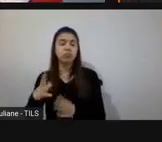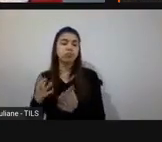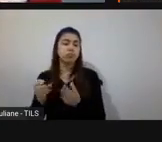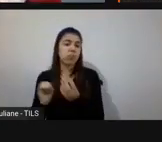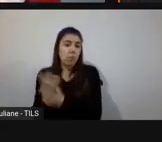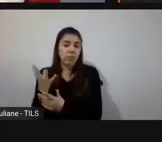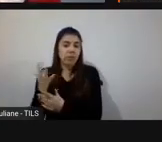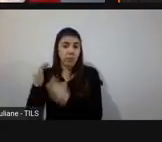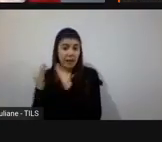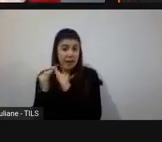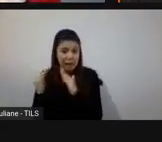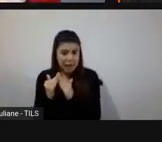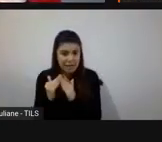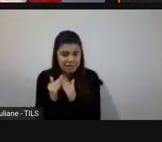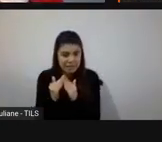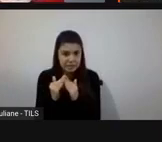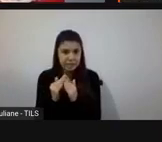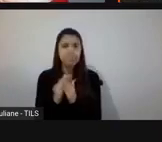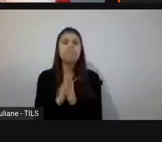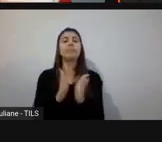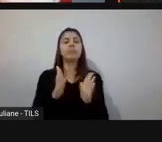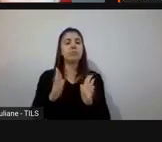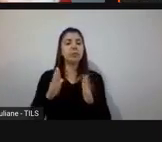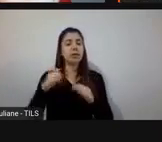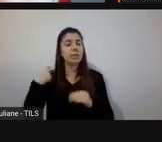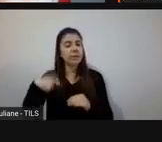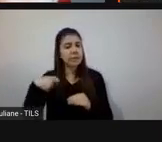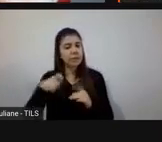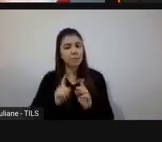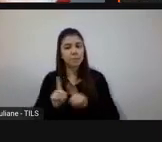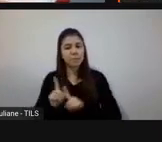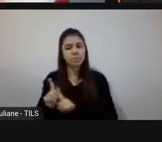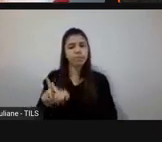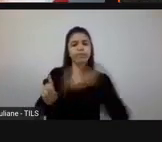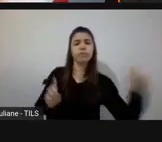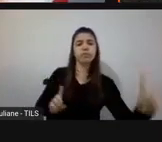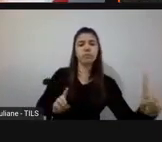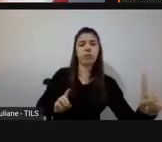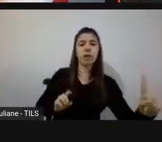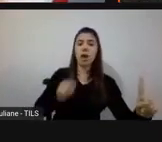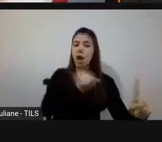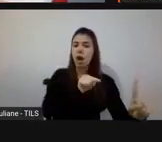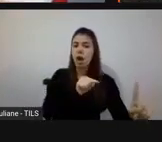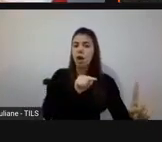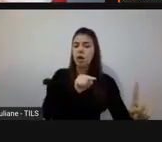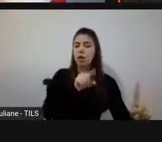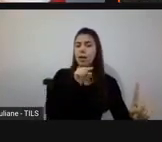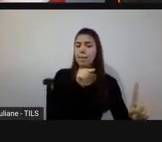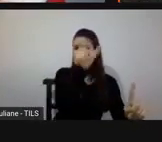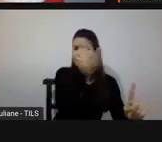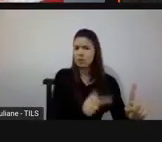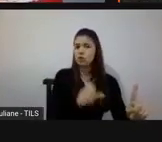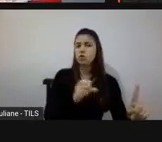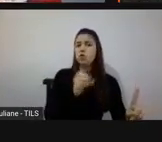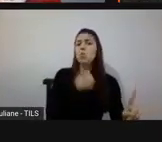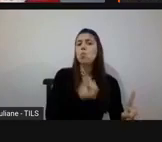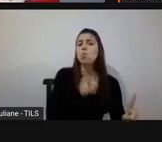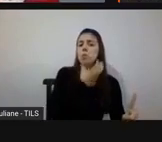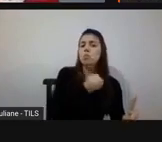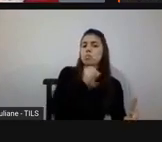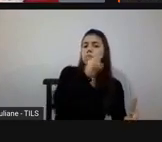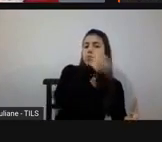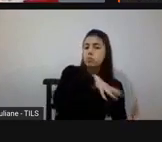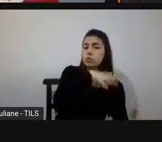Eu vou falar rapidamente, vocês puxam os assuntos que acharem mais importantes aí. Outra questão, dar crédito para a palavra da